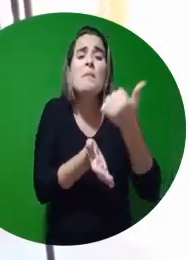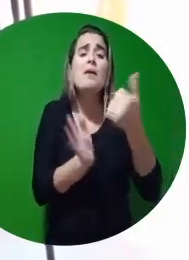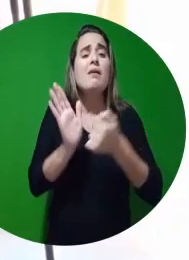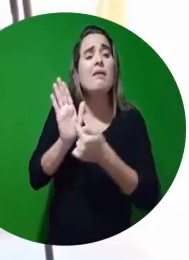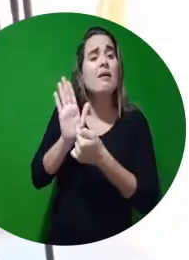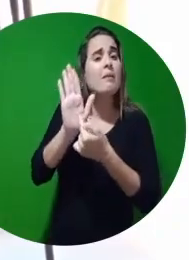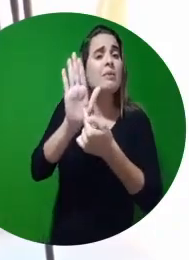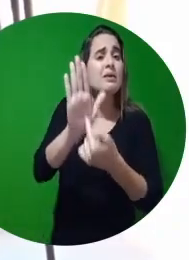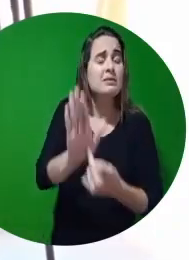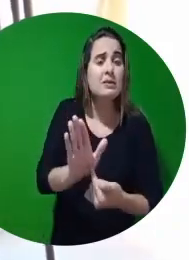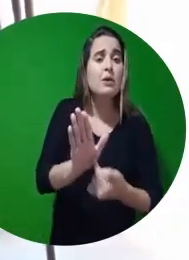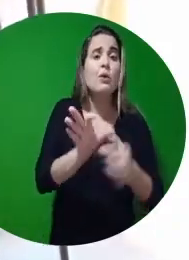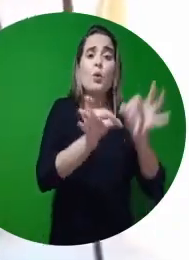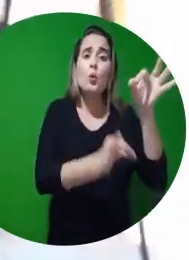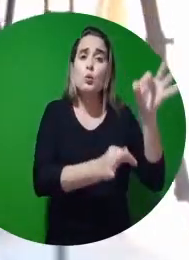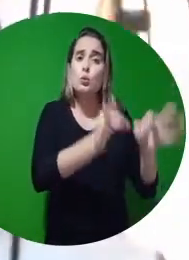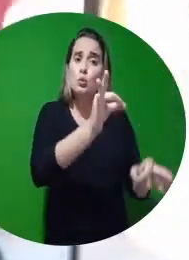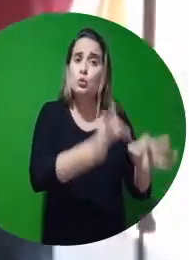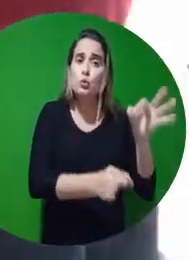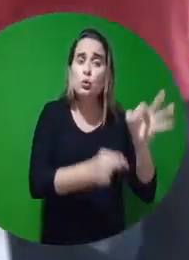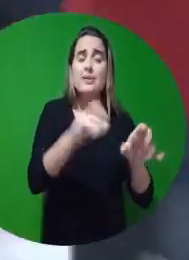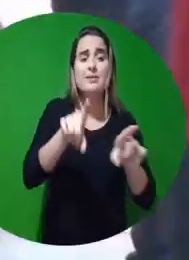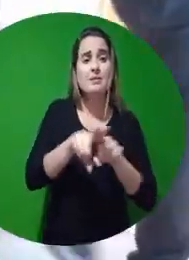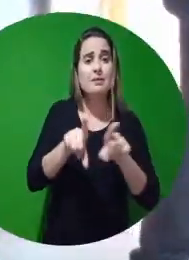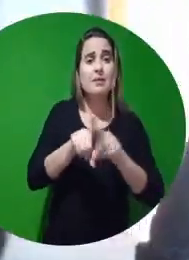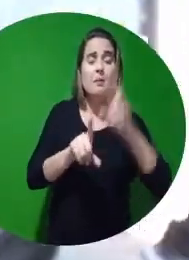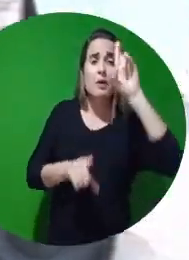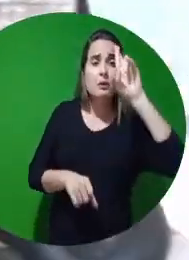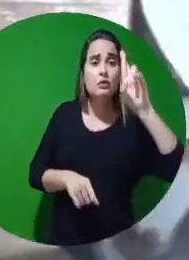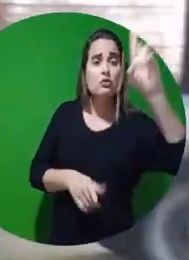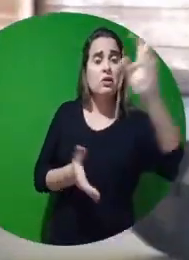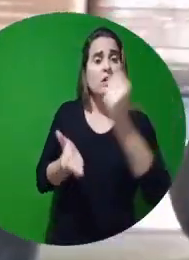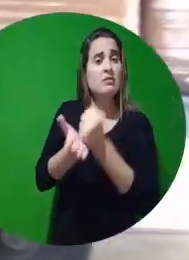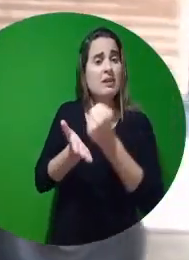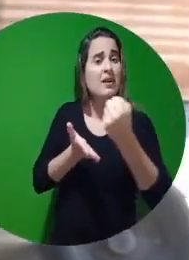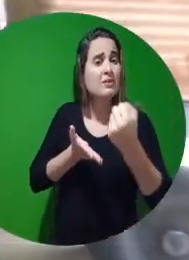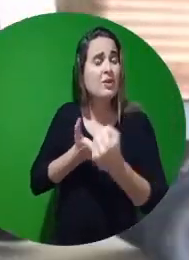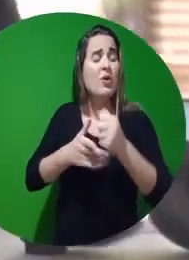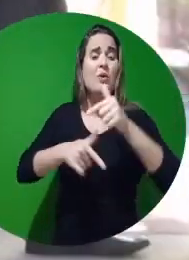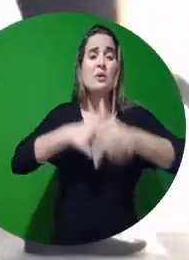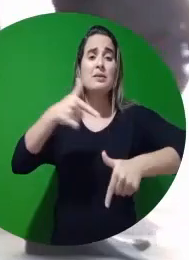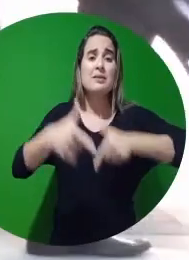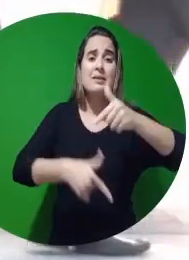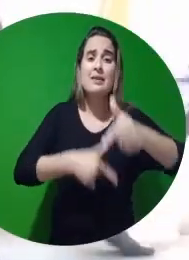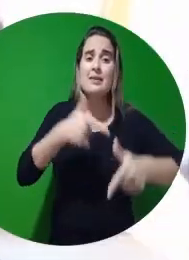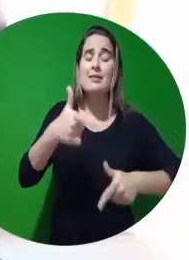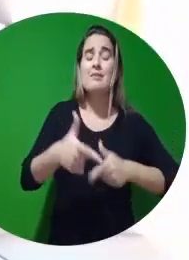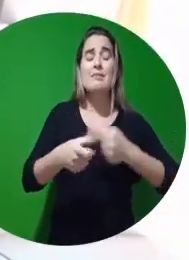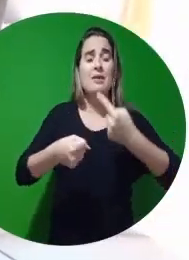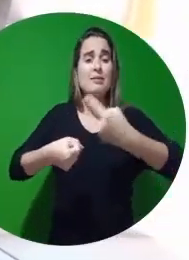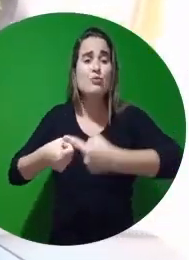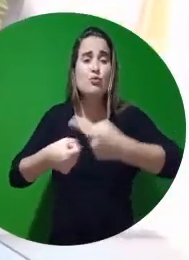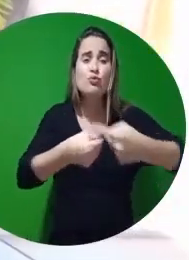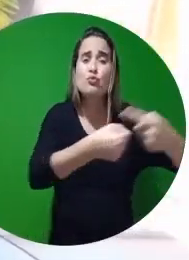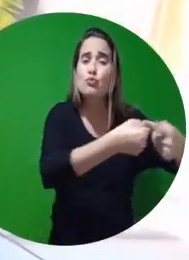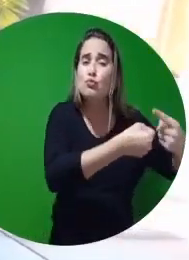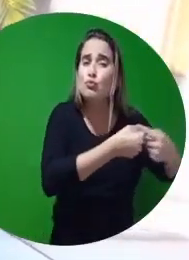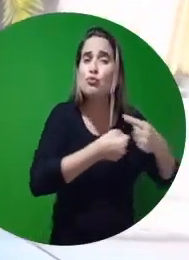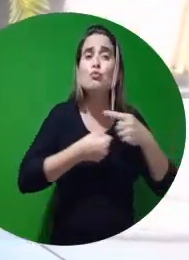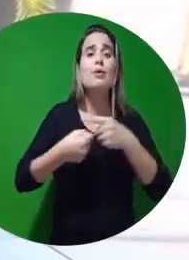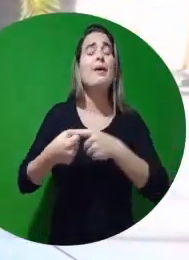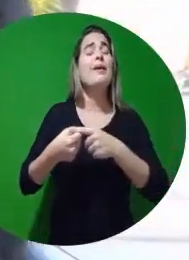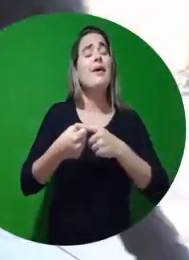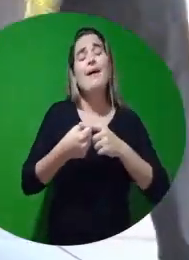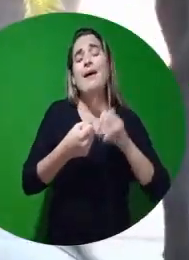não é um contato primeiro com os juízes que vão trabalhar no interior com alguns